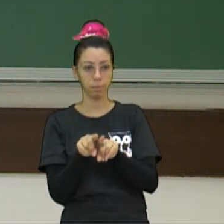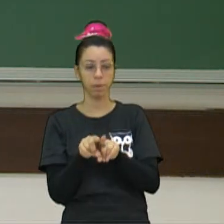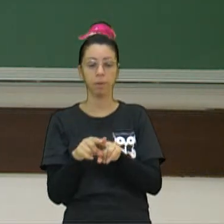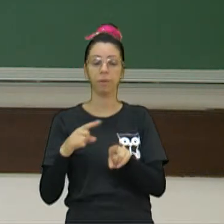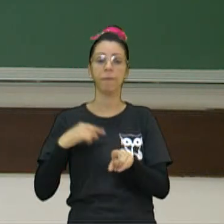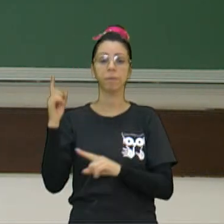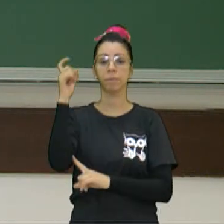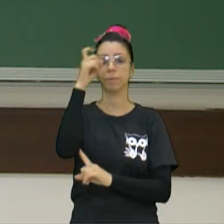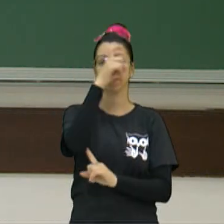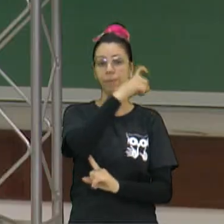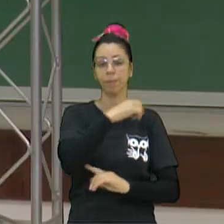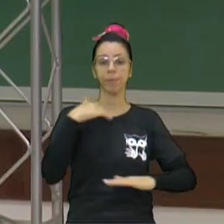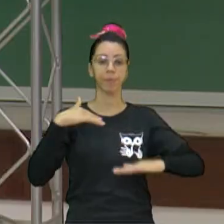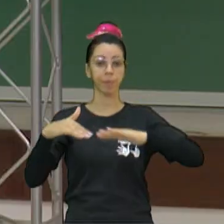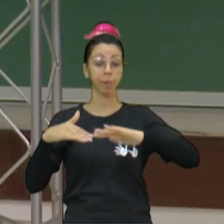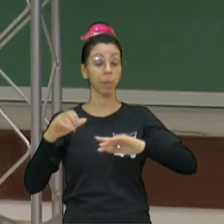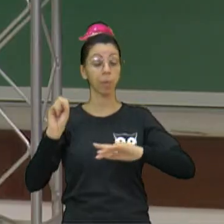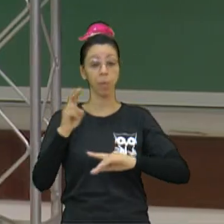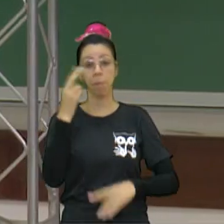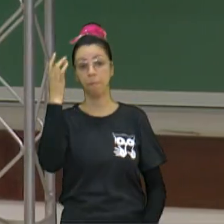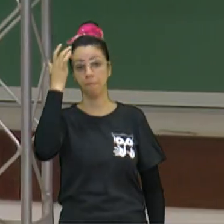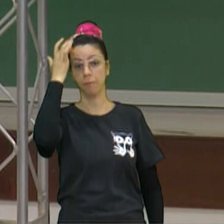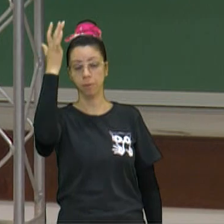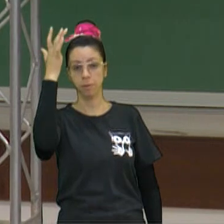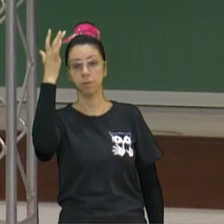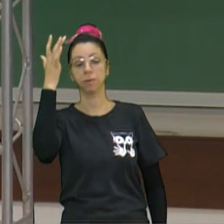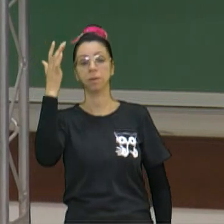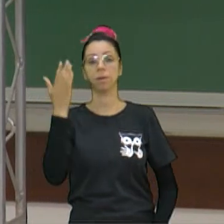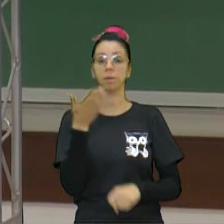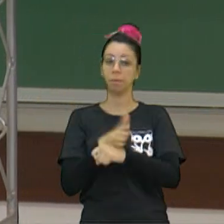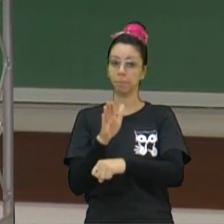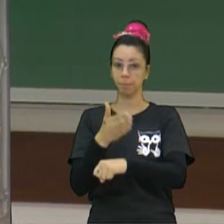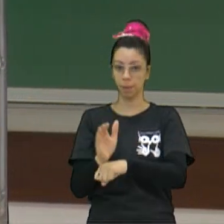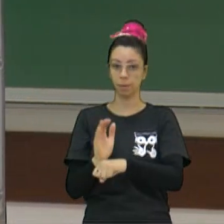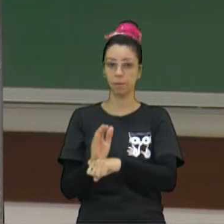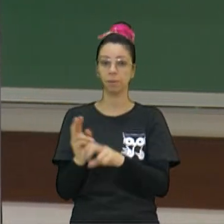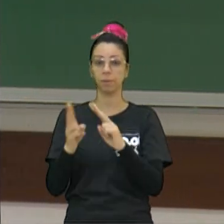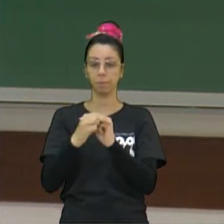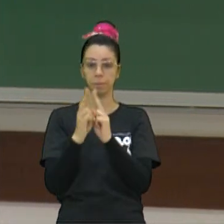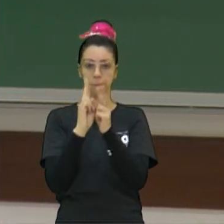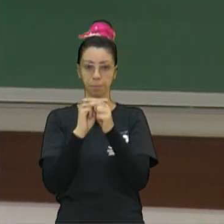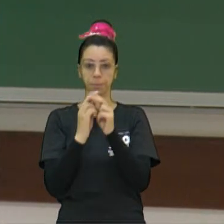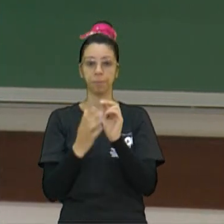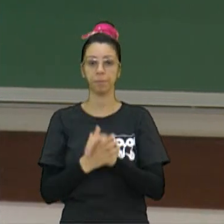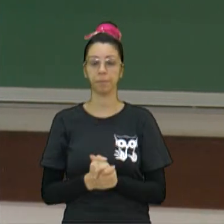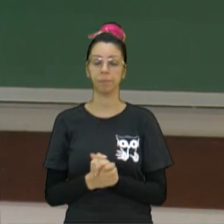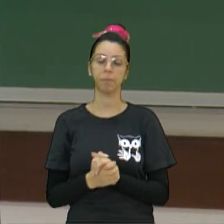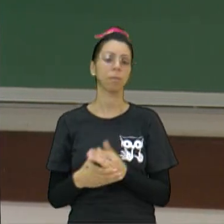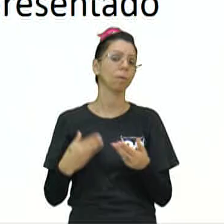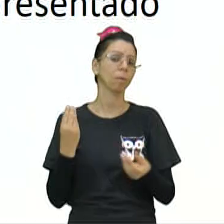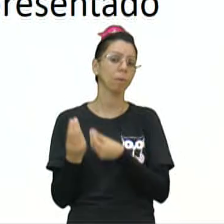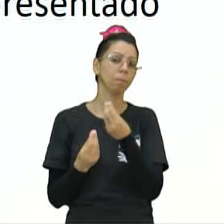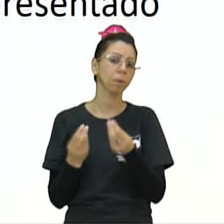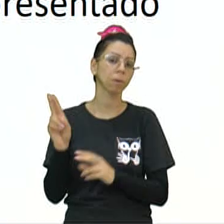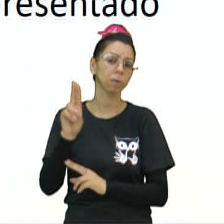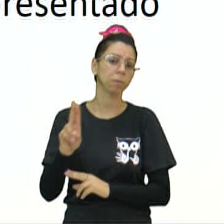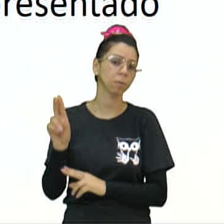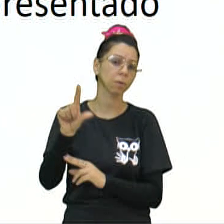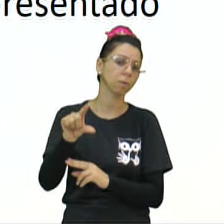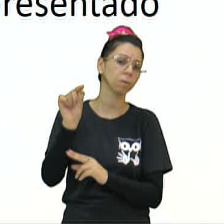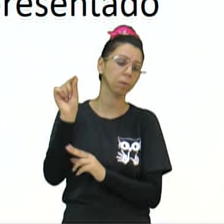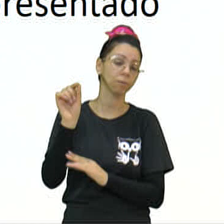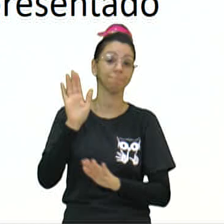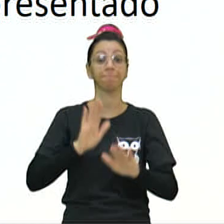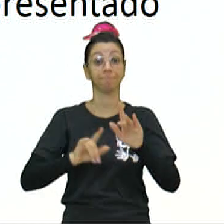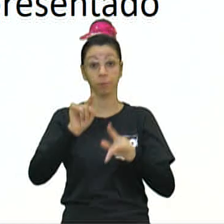estar dificultando ou facilitando a vida do praticante. A escolha de como usar essas molas depende de seus